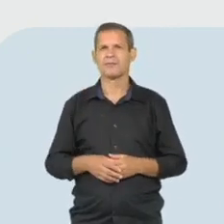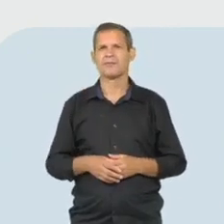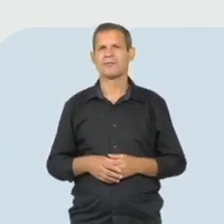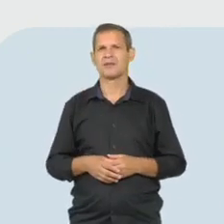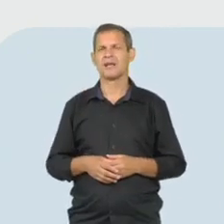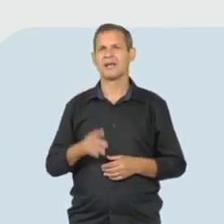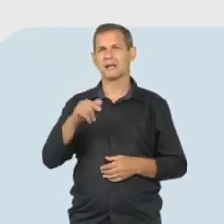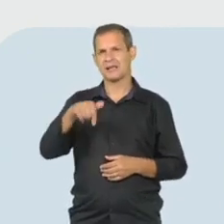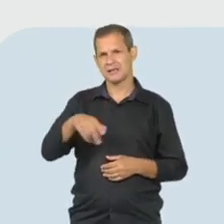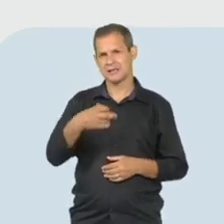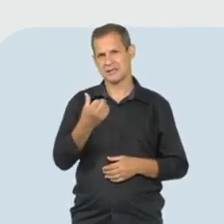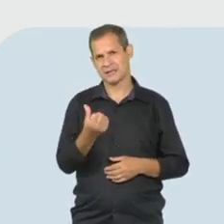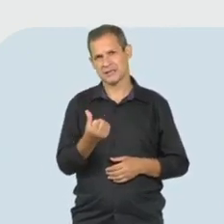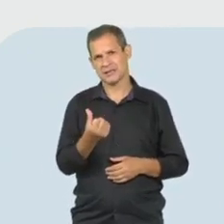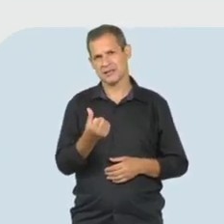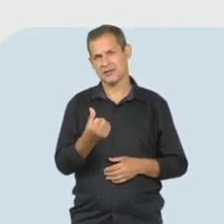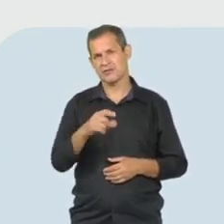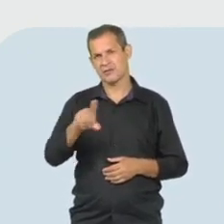em